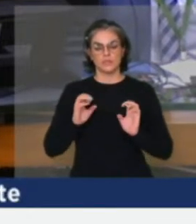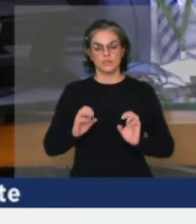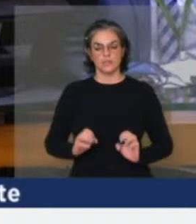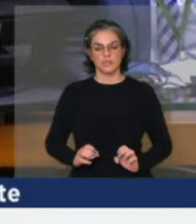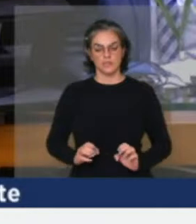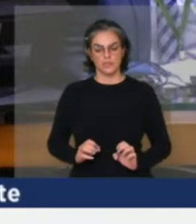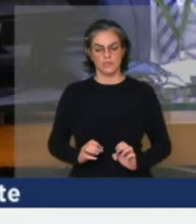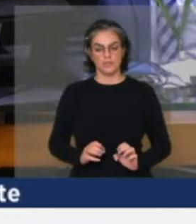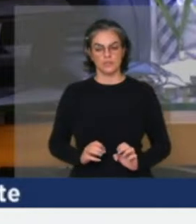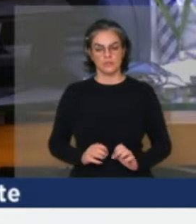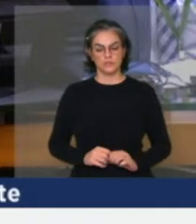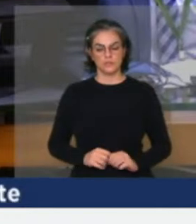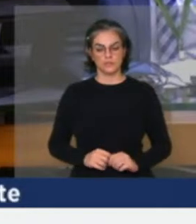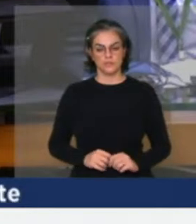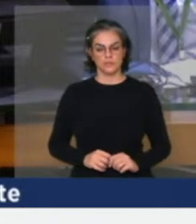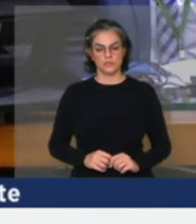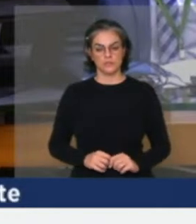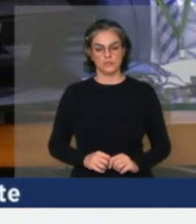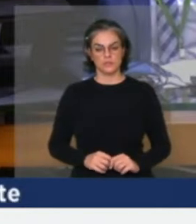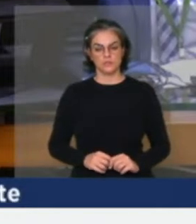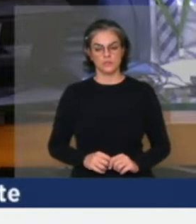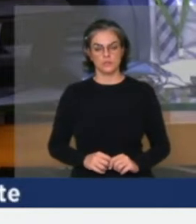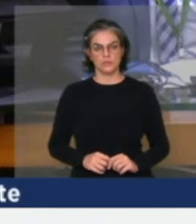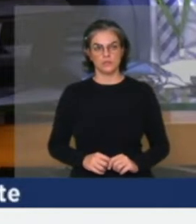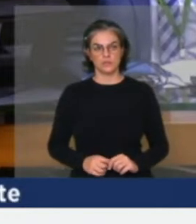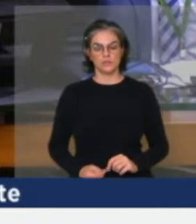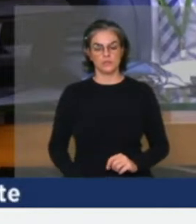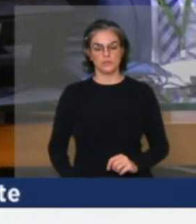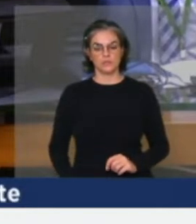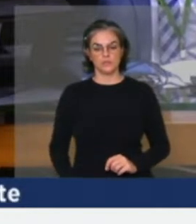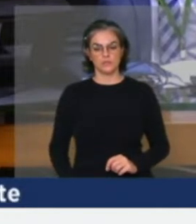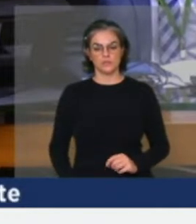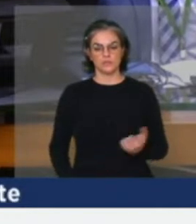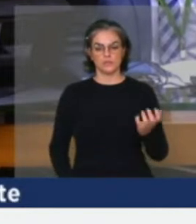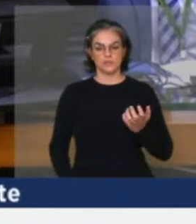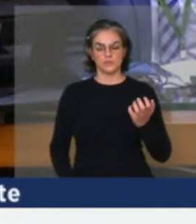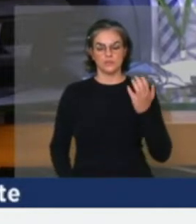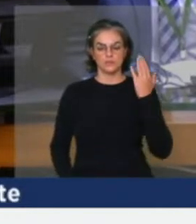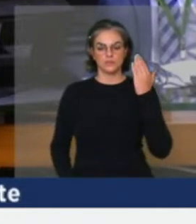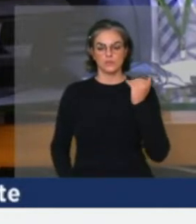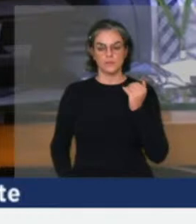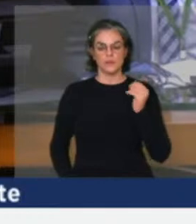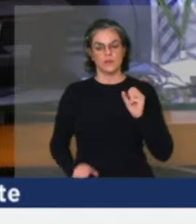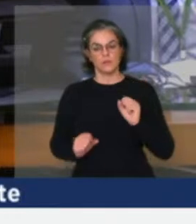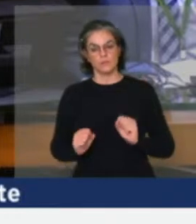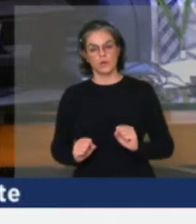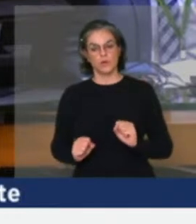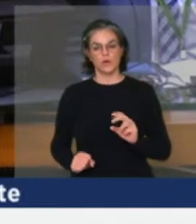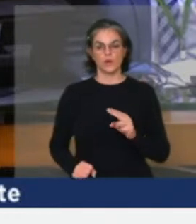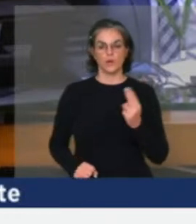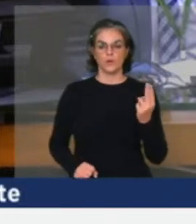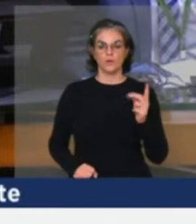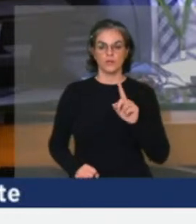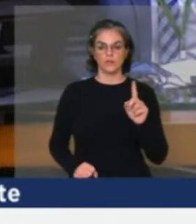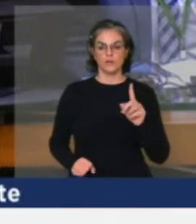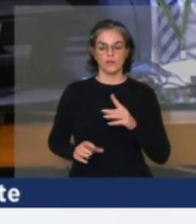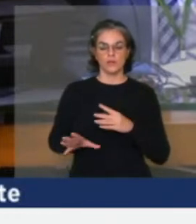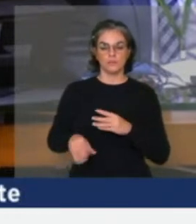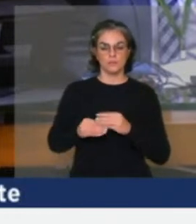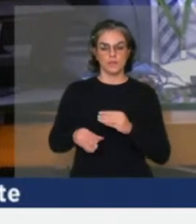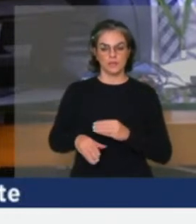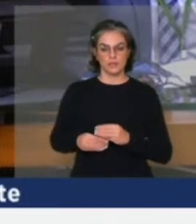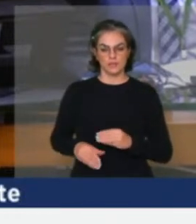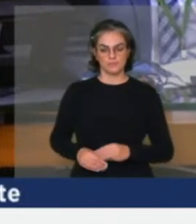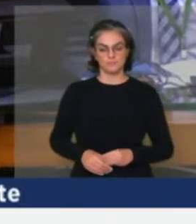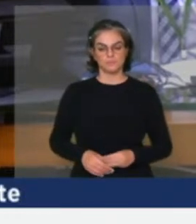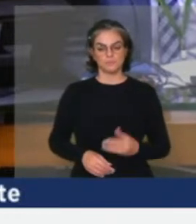Parlamentar. Dessa indagação, derivava de se saber sobre a possibilidade ou não de apresentação de emendas. No voto que